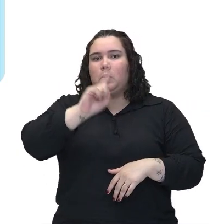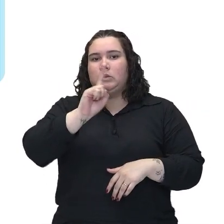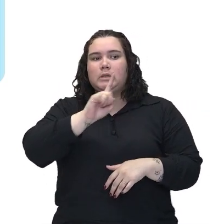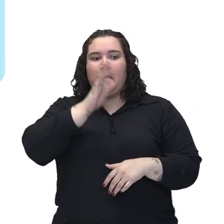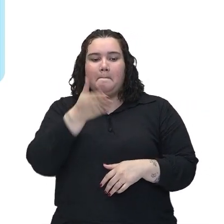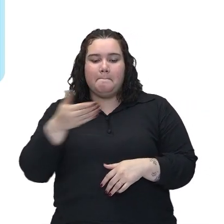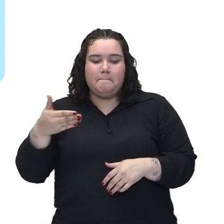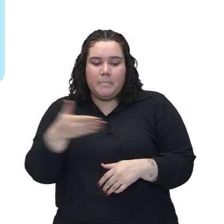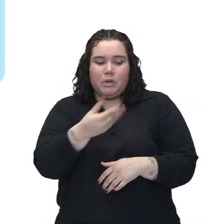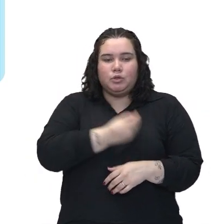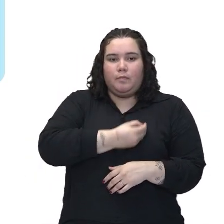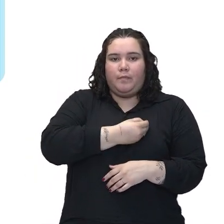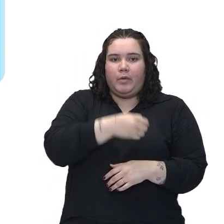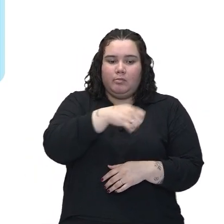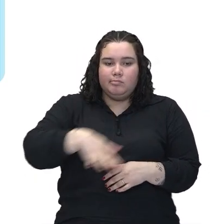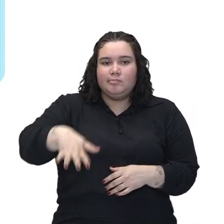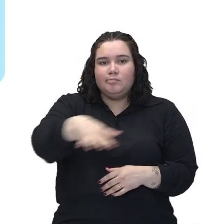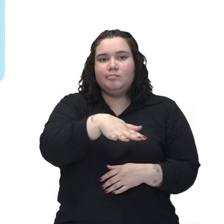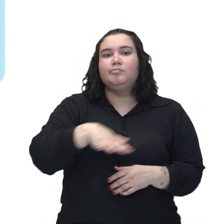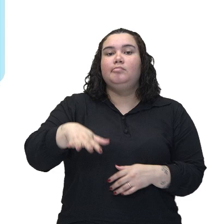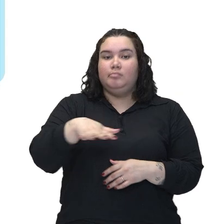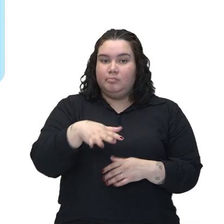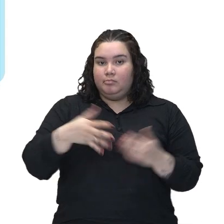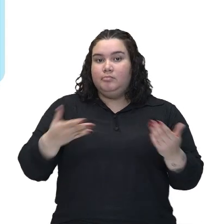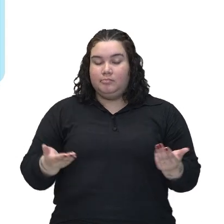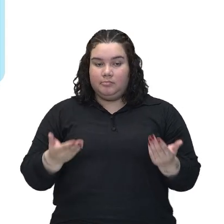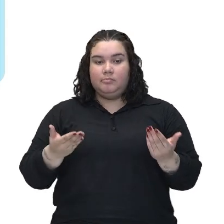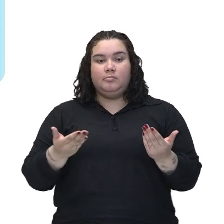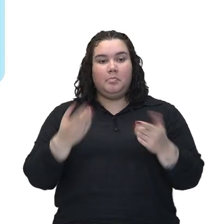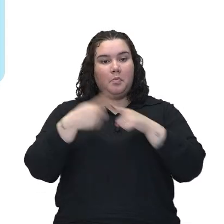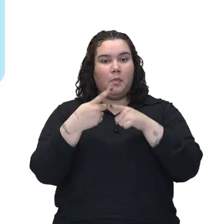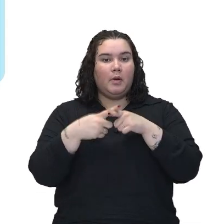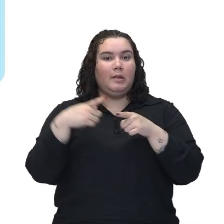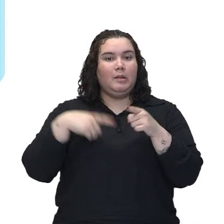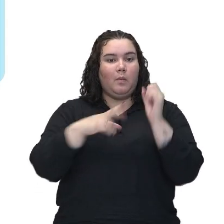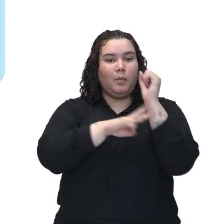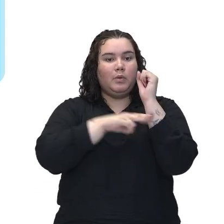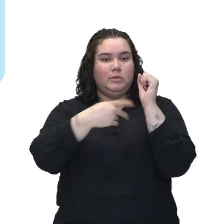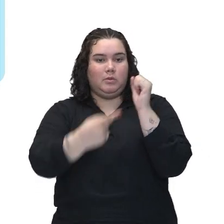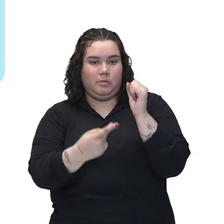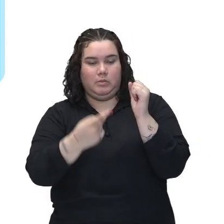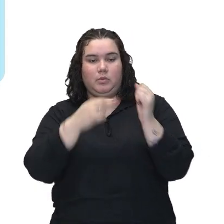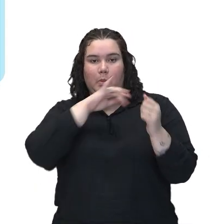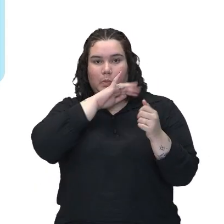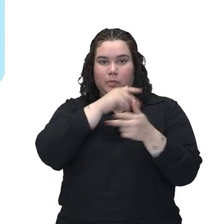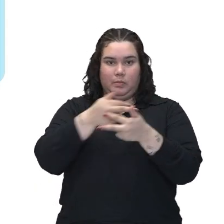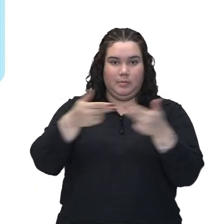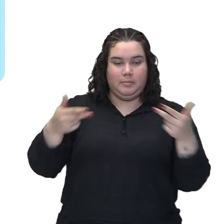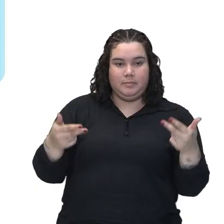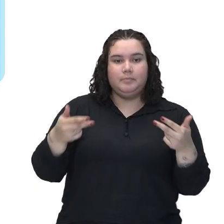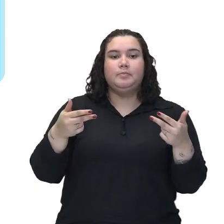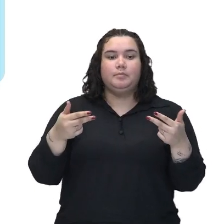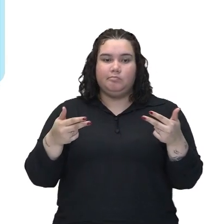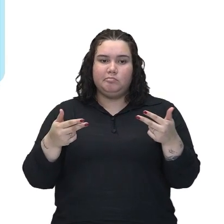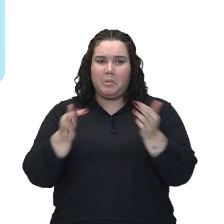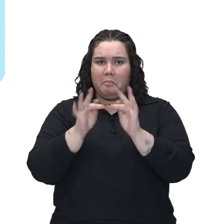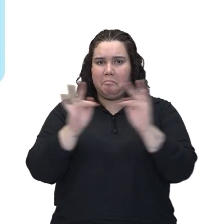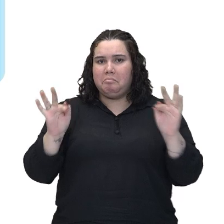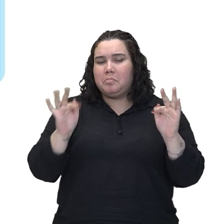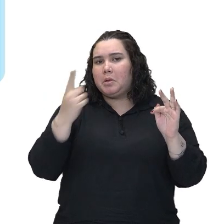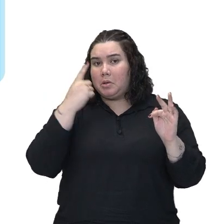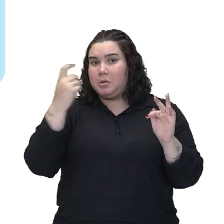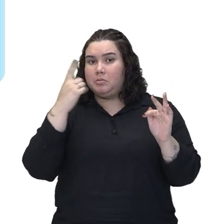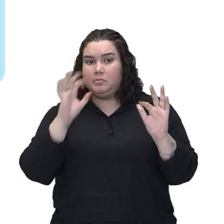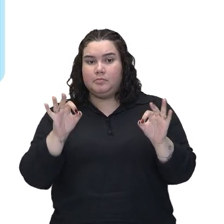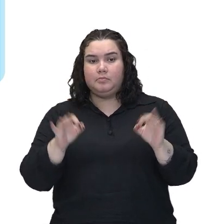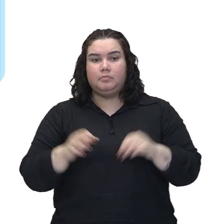como os corais estão sendo destruídos e, portanto, o mar não está para peixe, que é uma expressão também muito interessante. Percebam também como